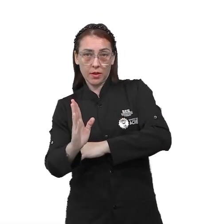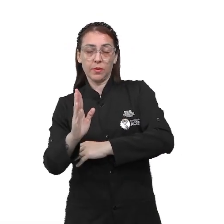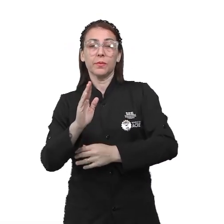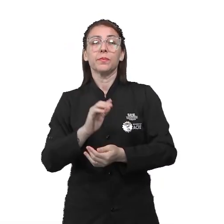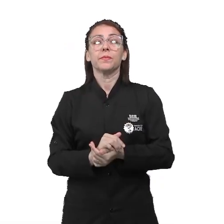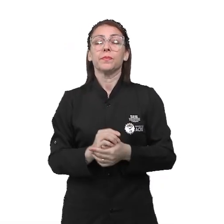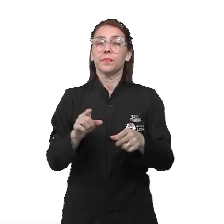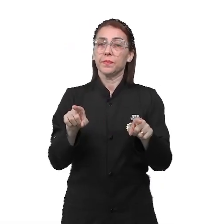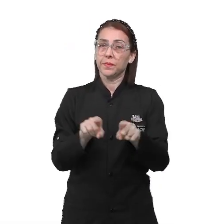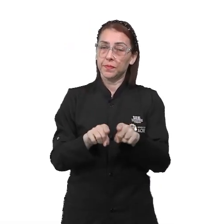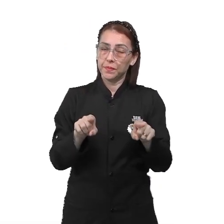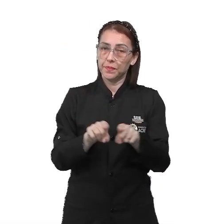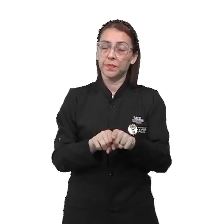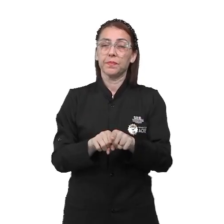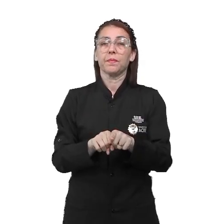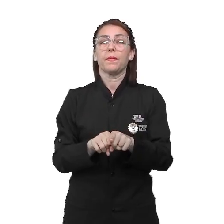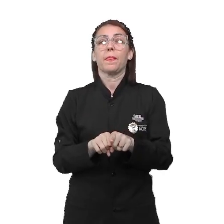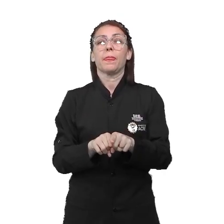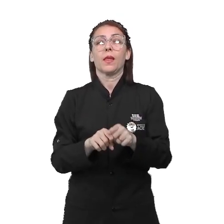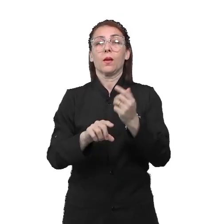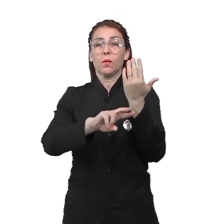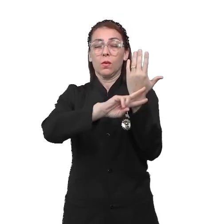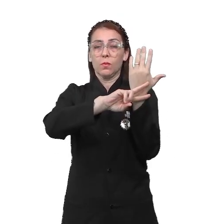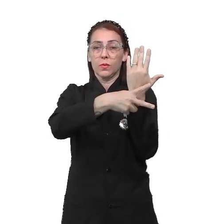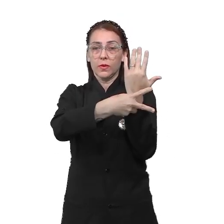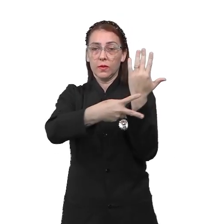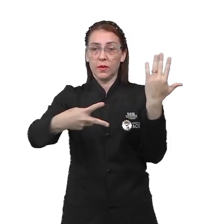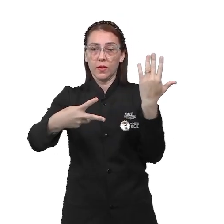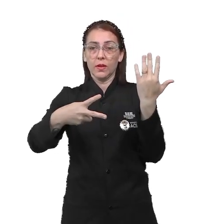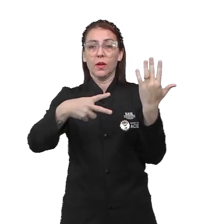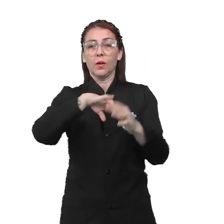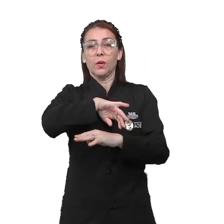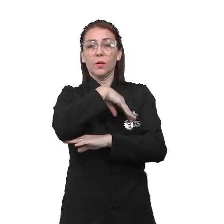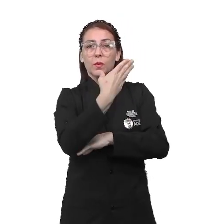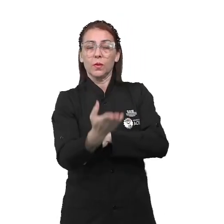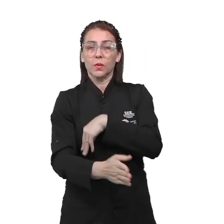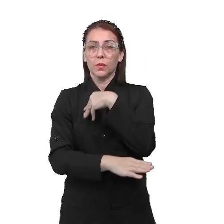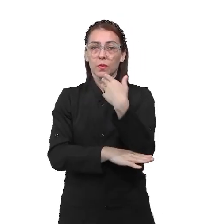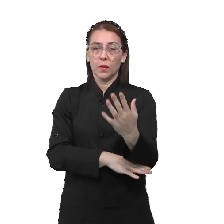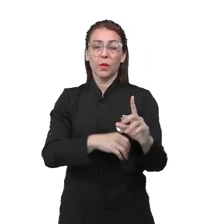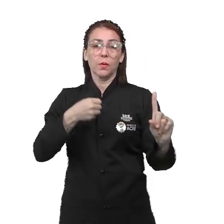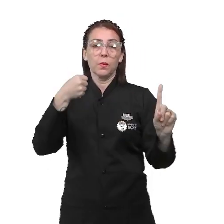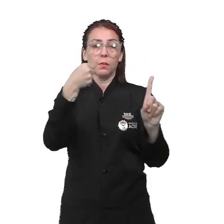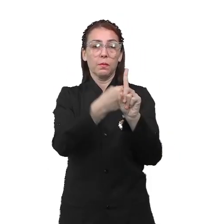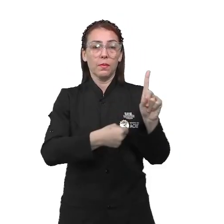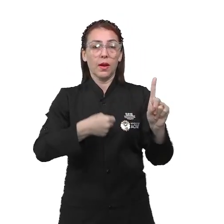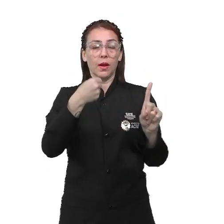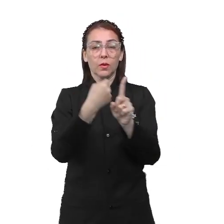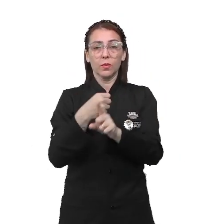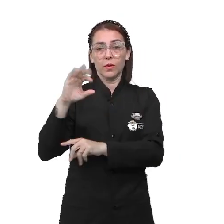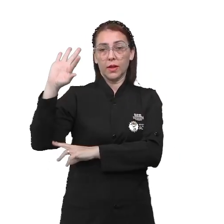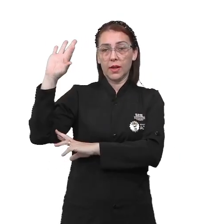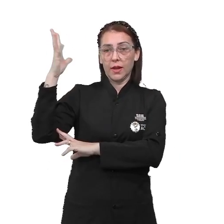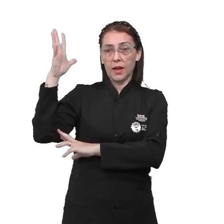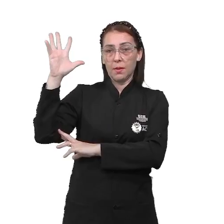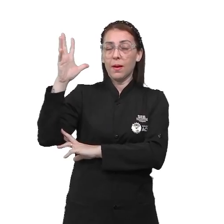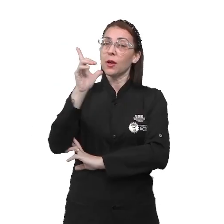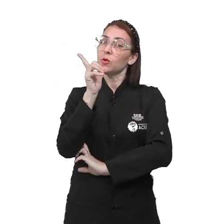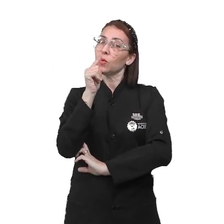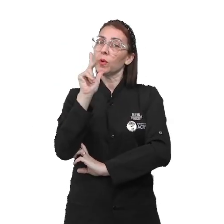que isso gera, não é, como consequência aí do desmatamento, é um impacto climático e